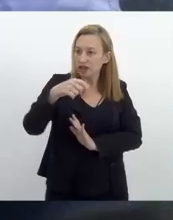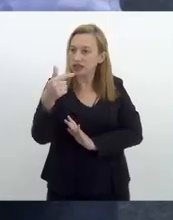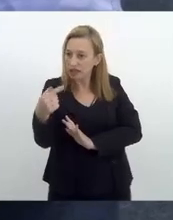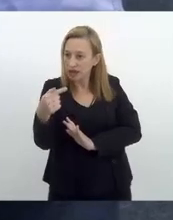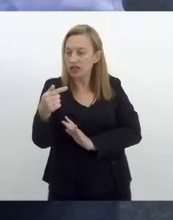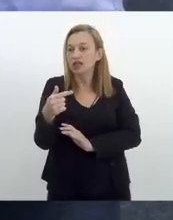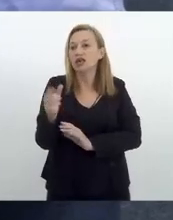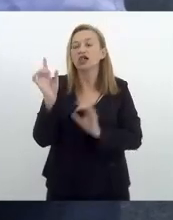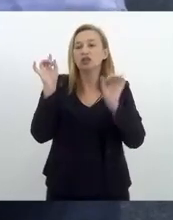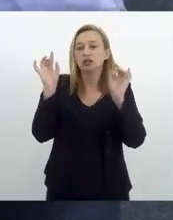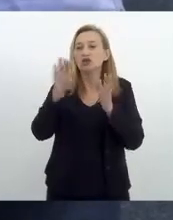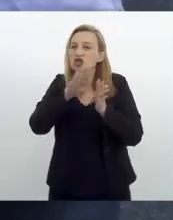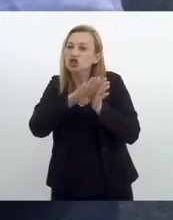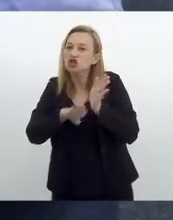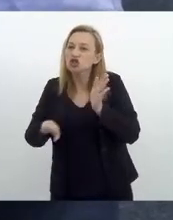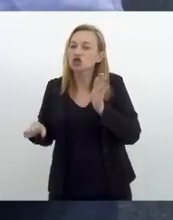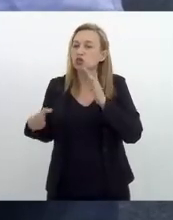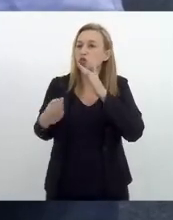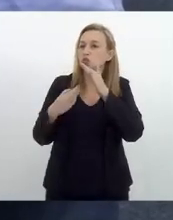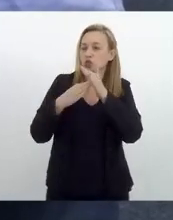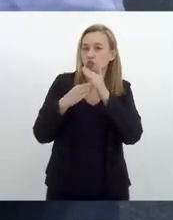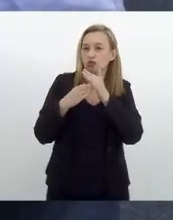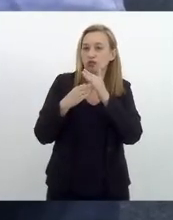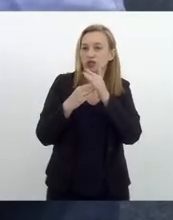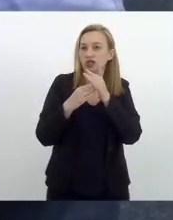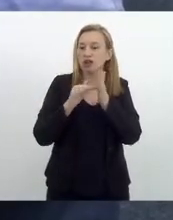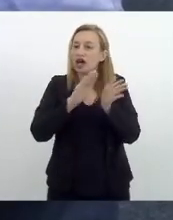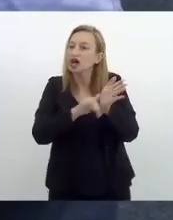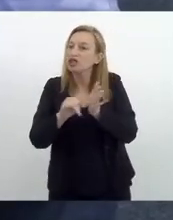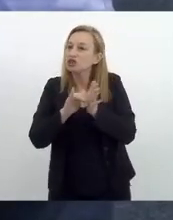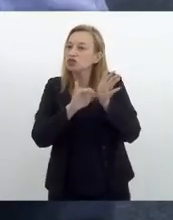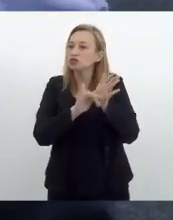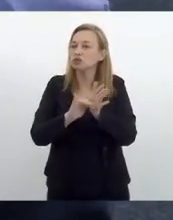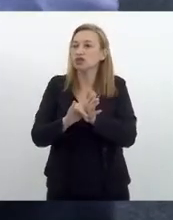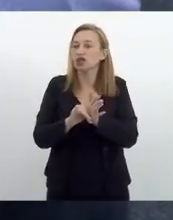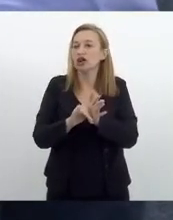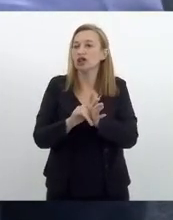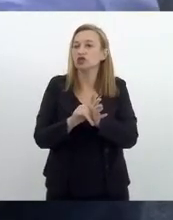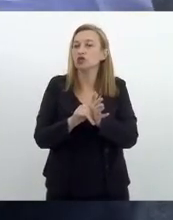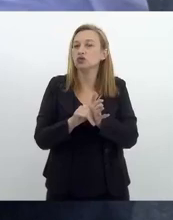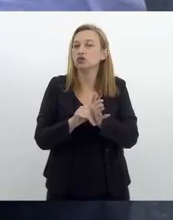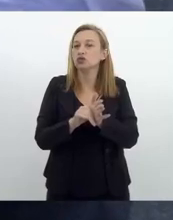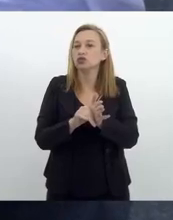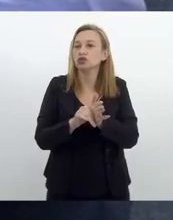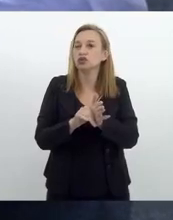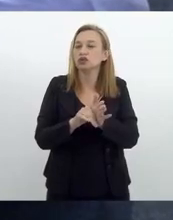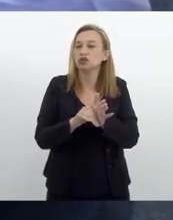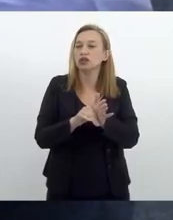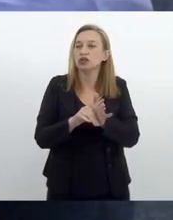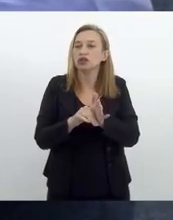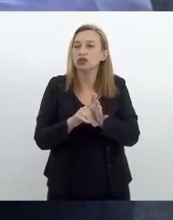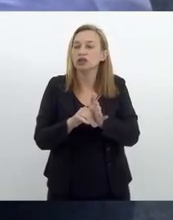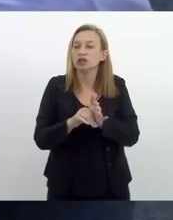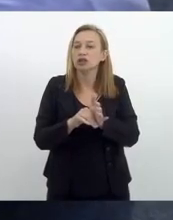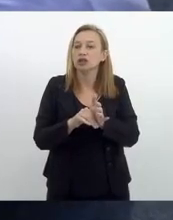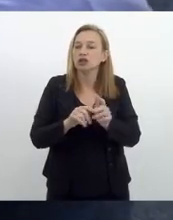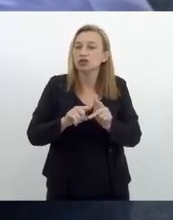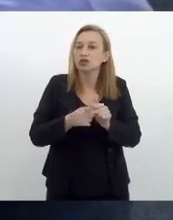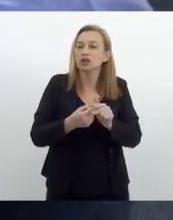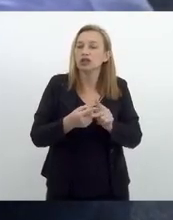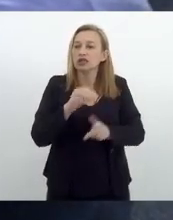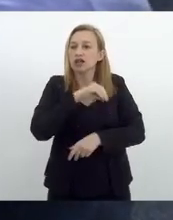que retira do limite as despesas com relação à recomposição salarial dos